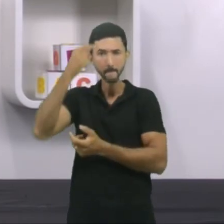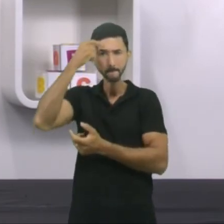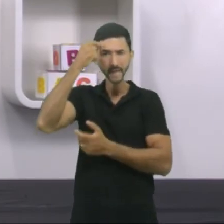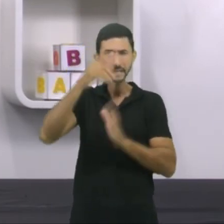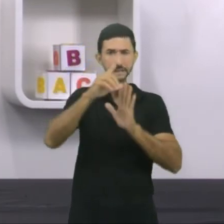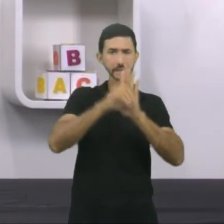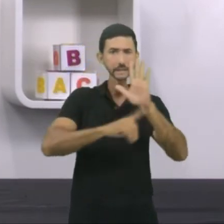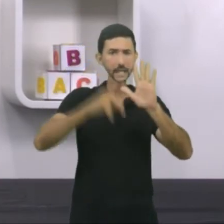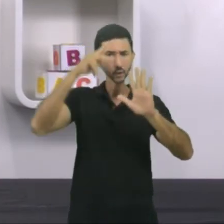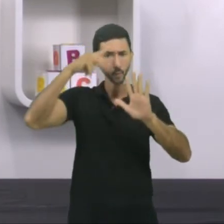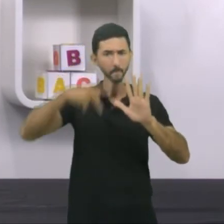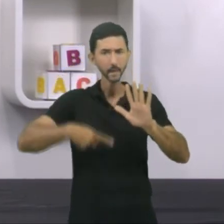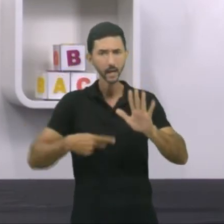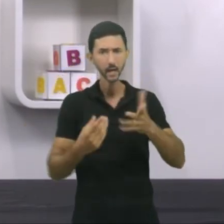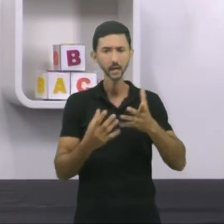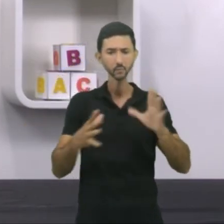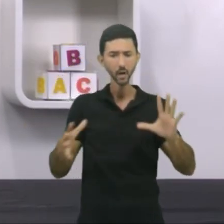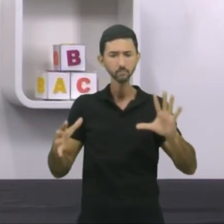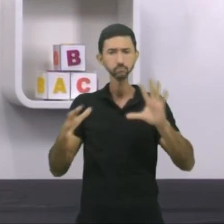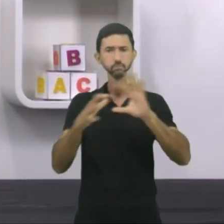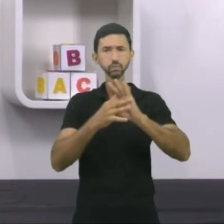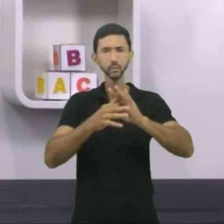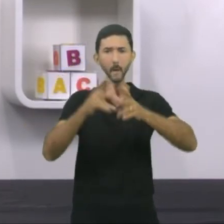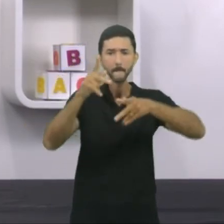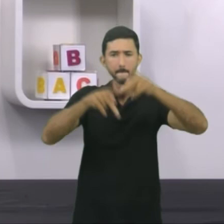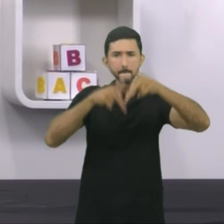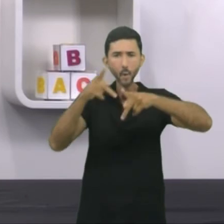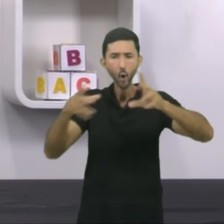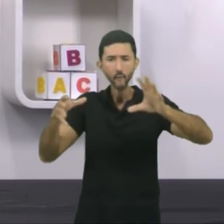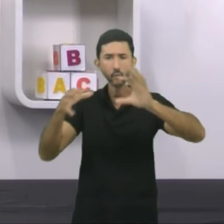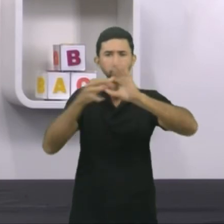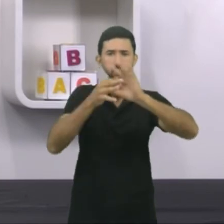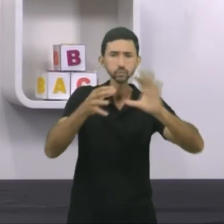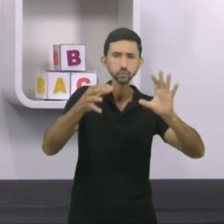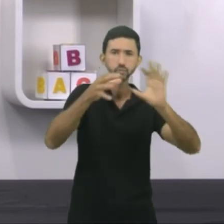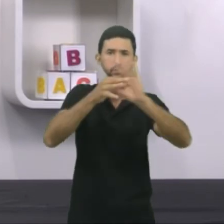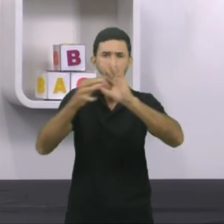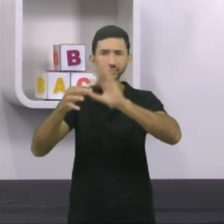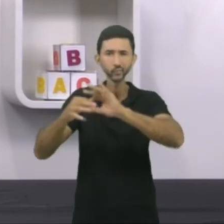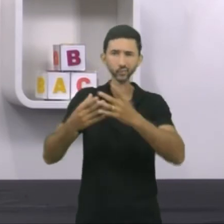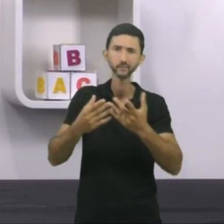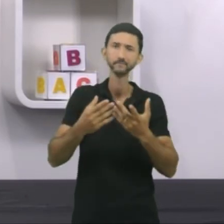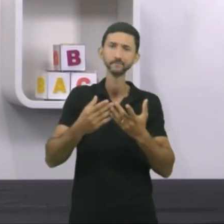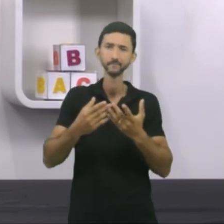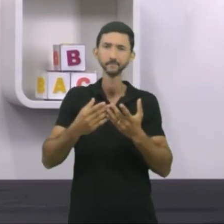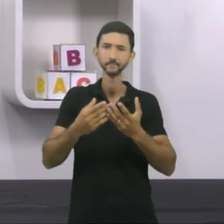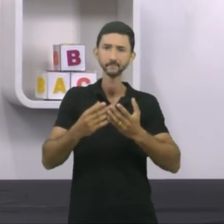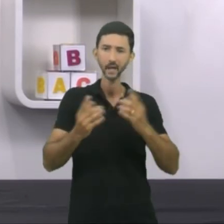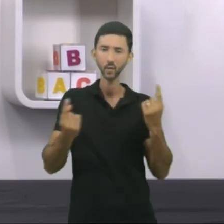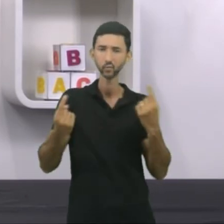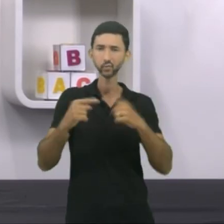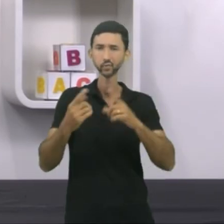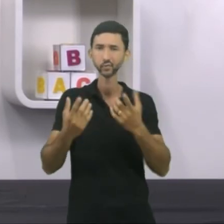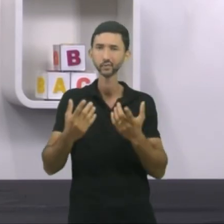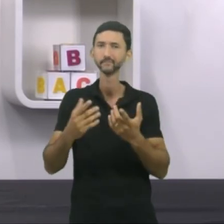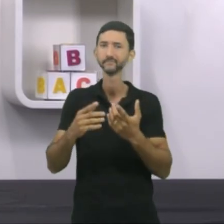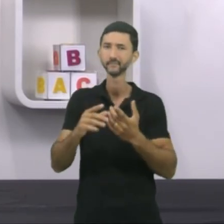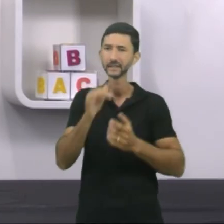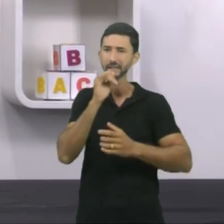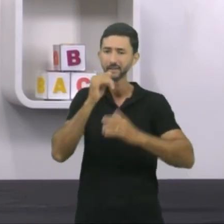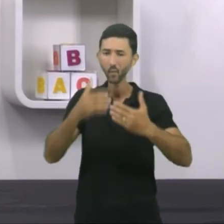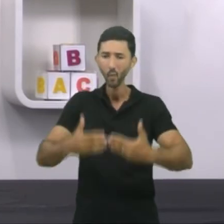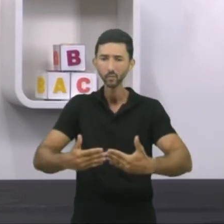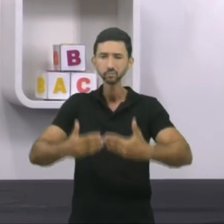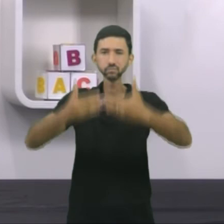direitos humanos, a integração entre os seres humanos, parece ser contraditório você levantar